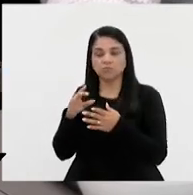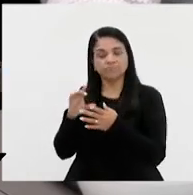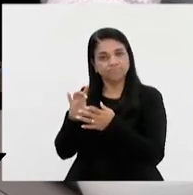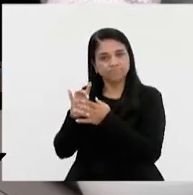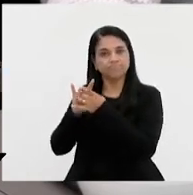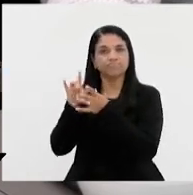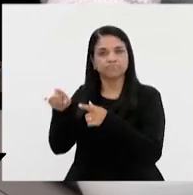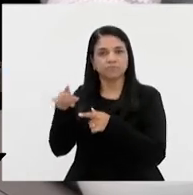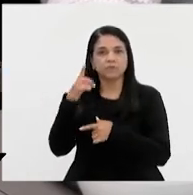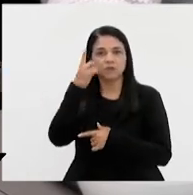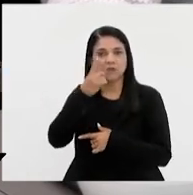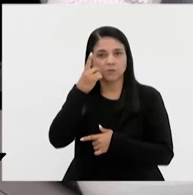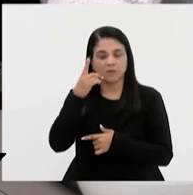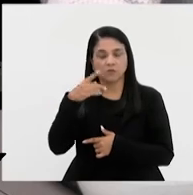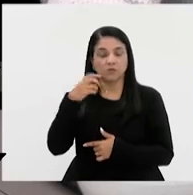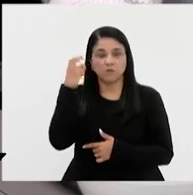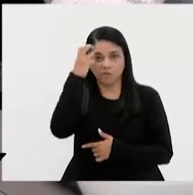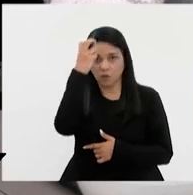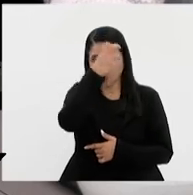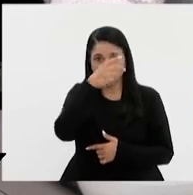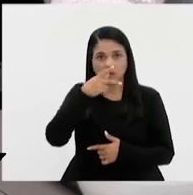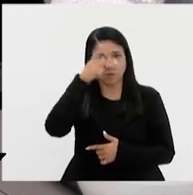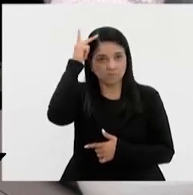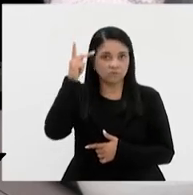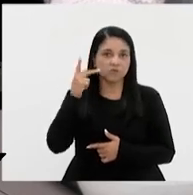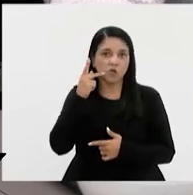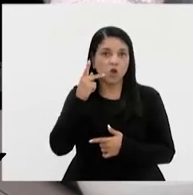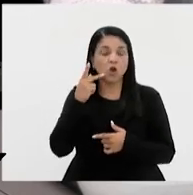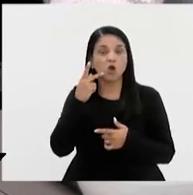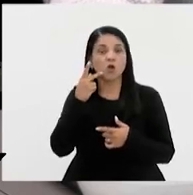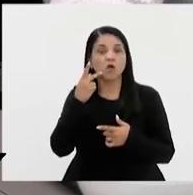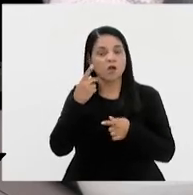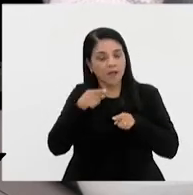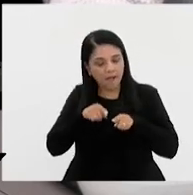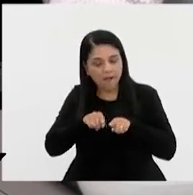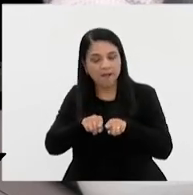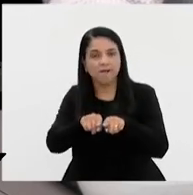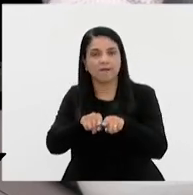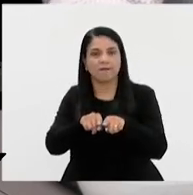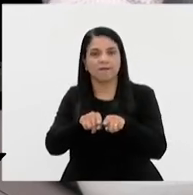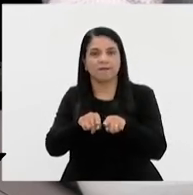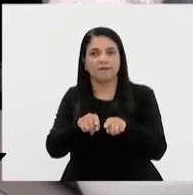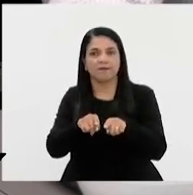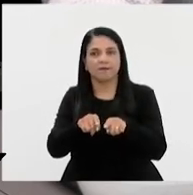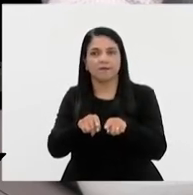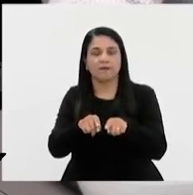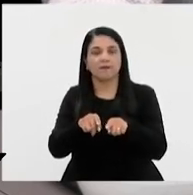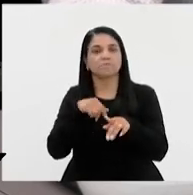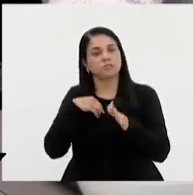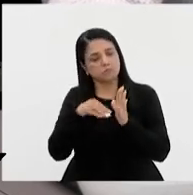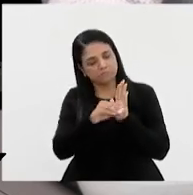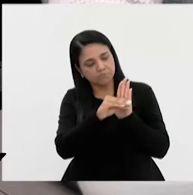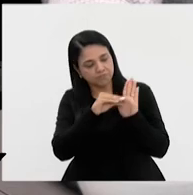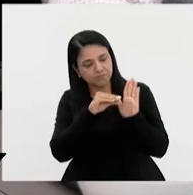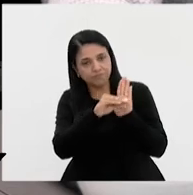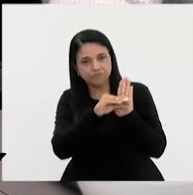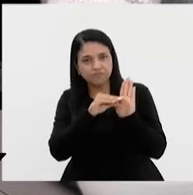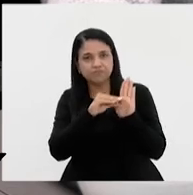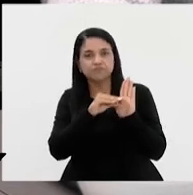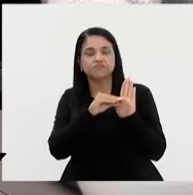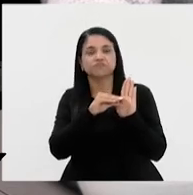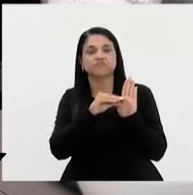de tentar combinar os dois. Não vejo como fazer isso agora. Podia mencionar e depois tentar